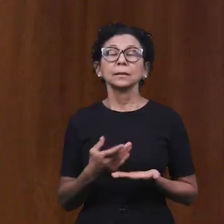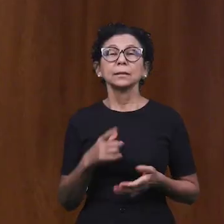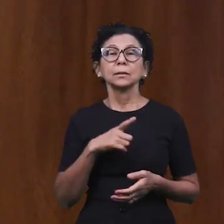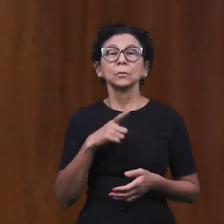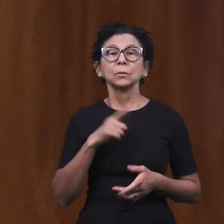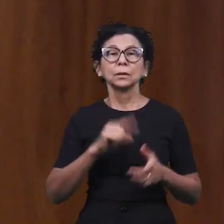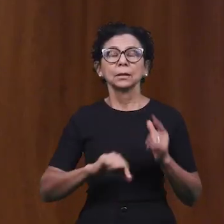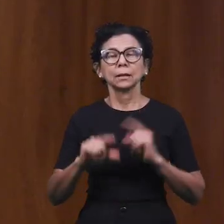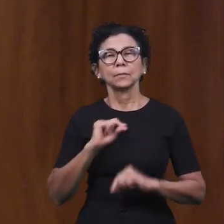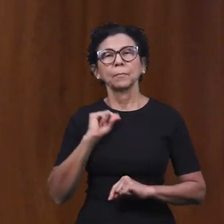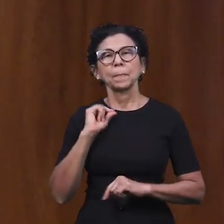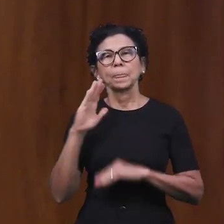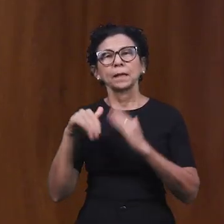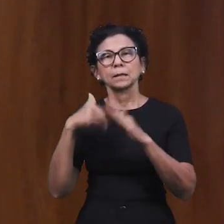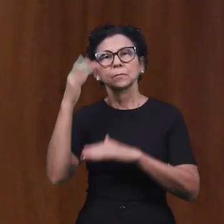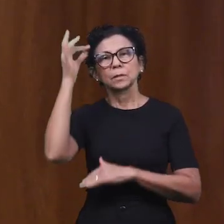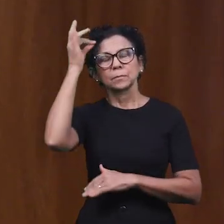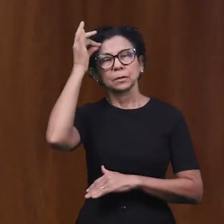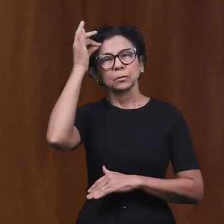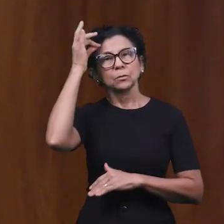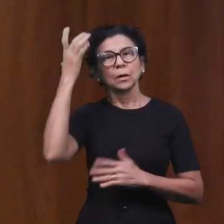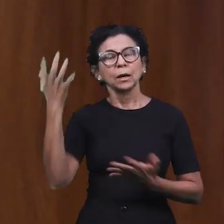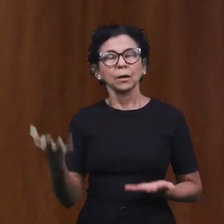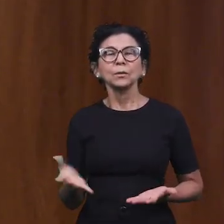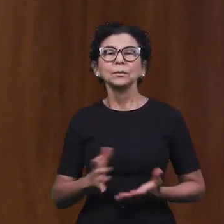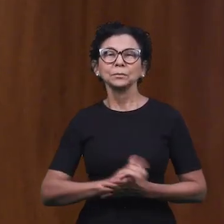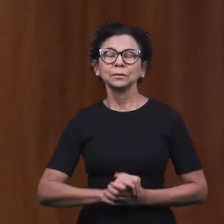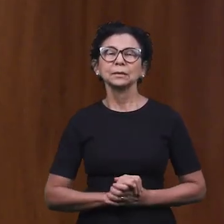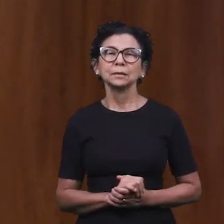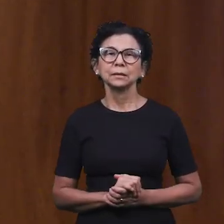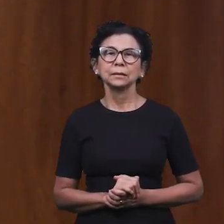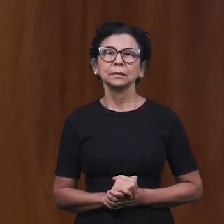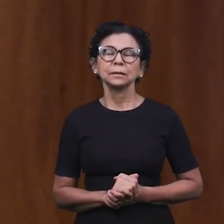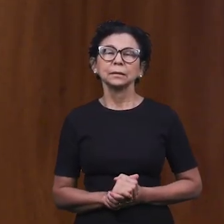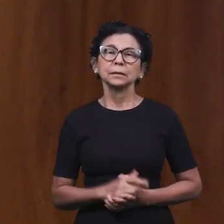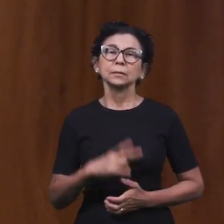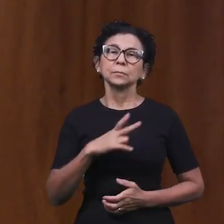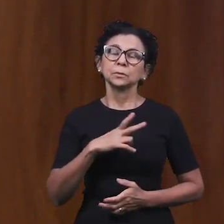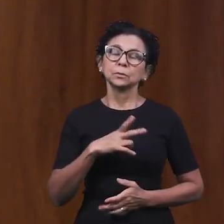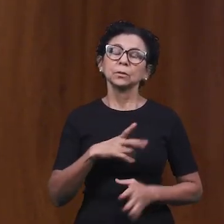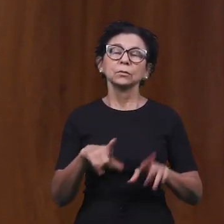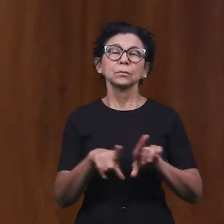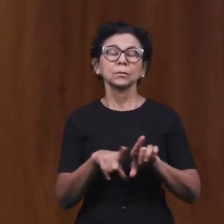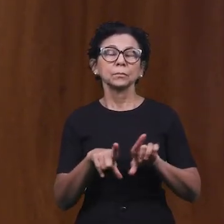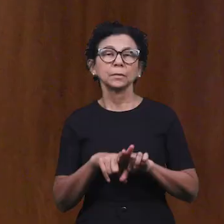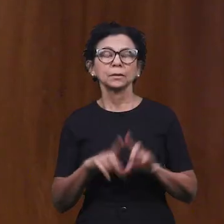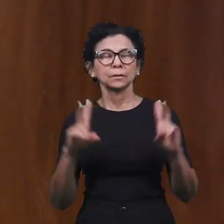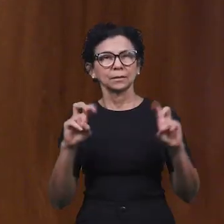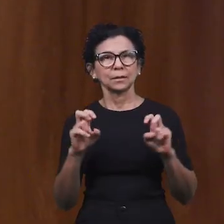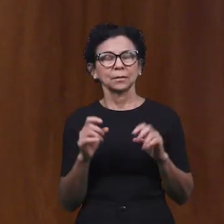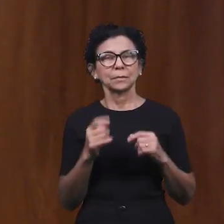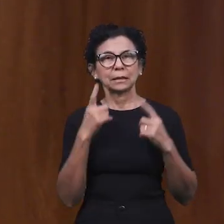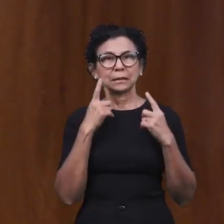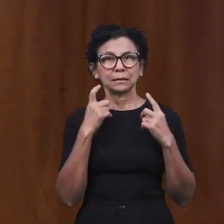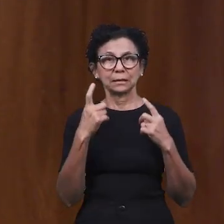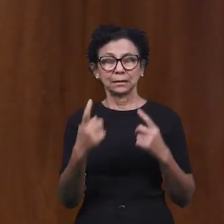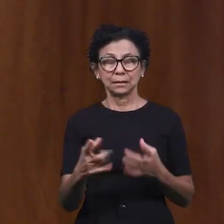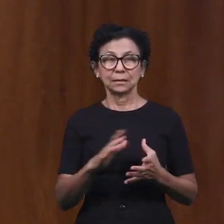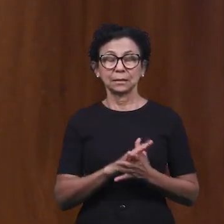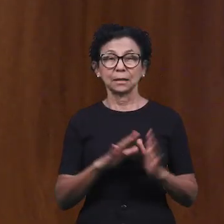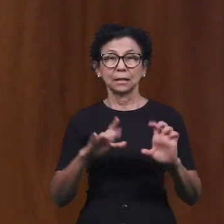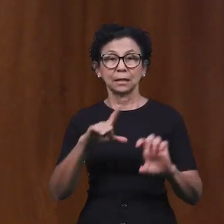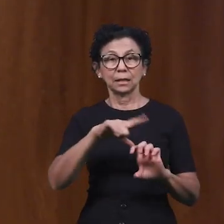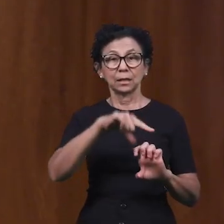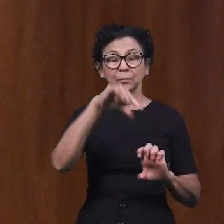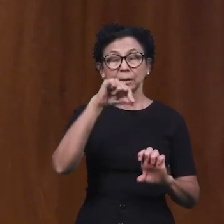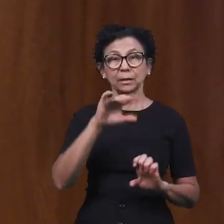pessoal, em todas as áreas da vida. E hoje nós temos um tema interessantíssimo, porque nós vamos falar sobre